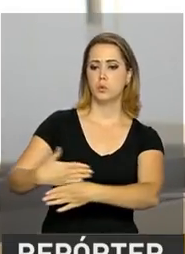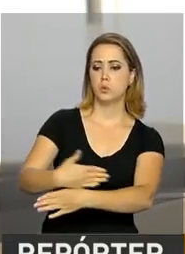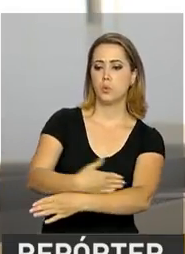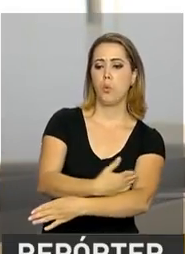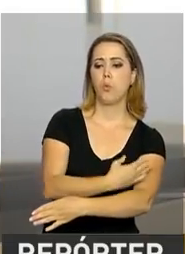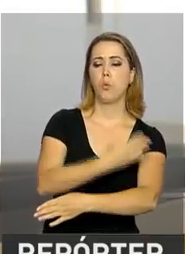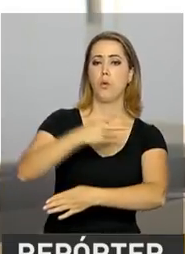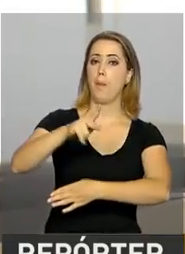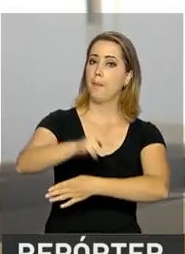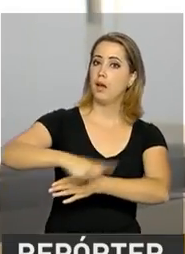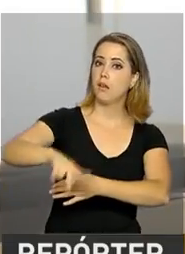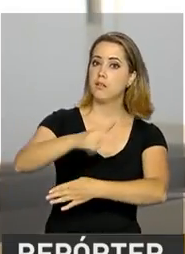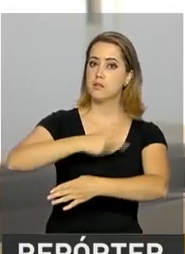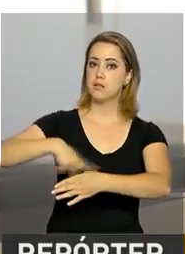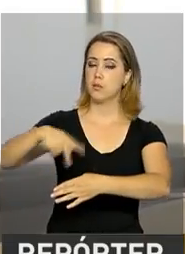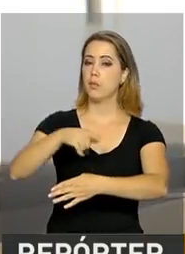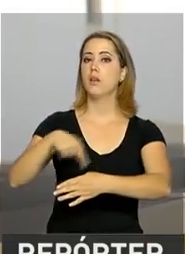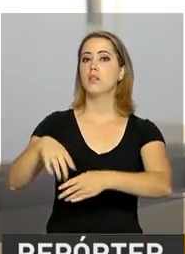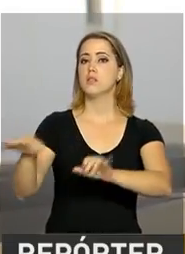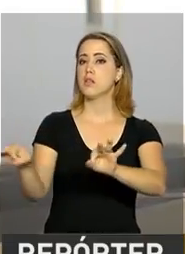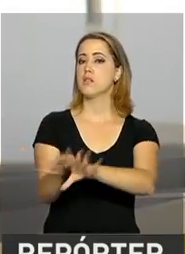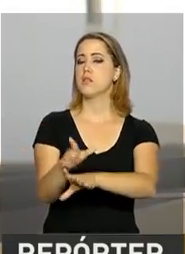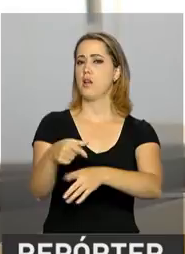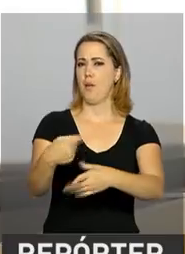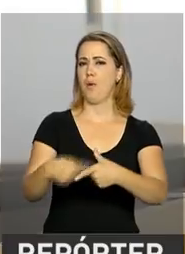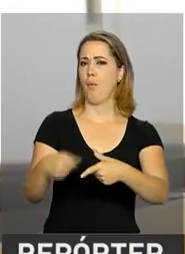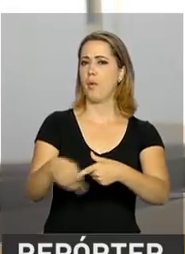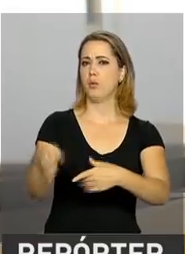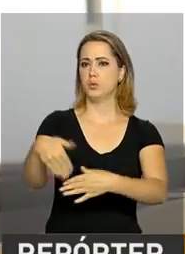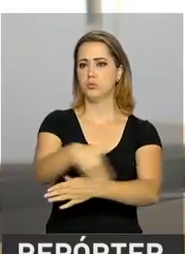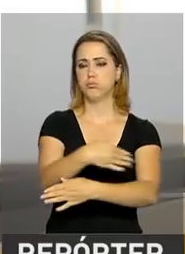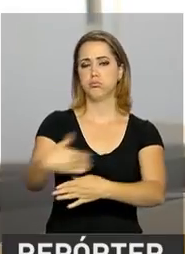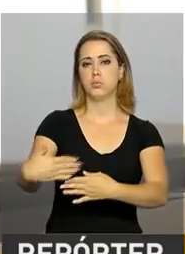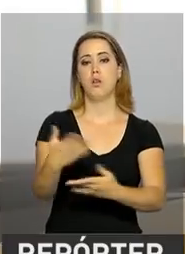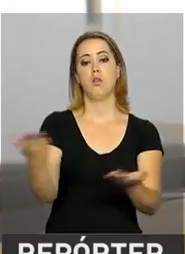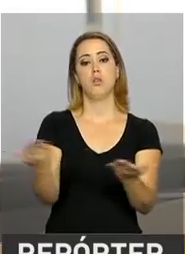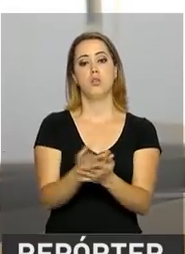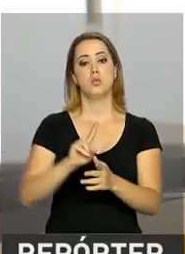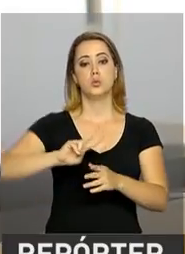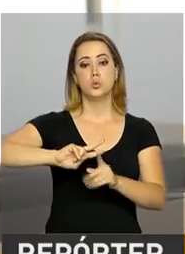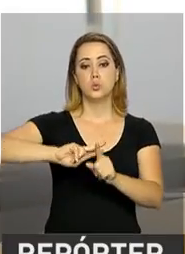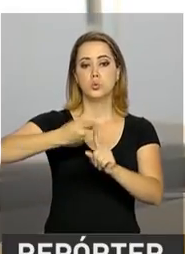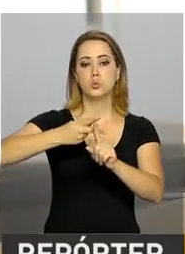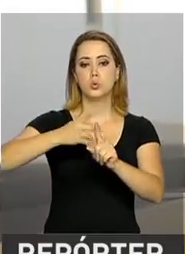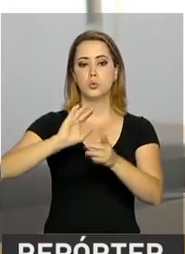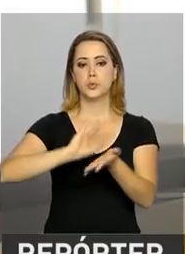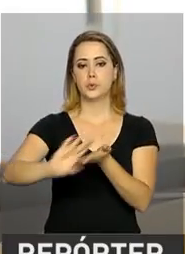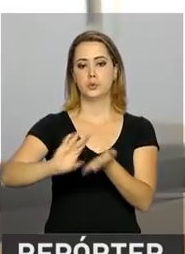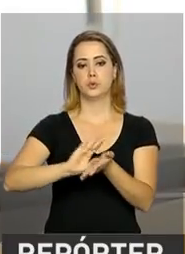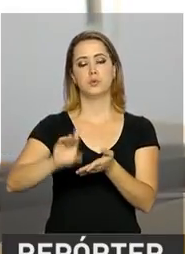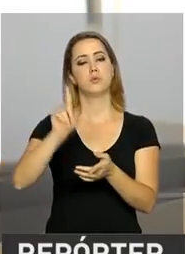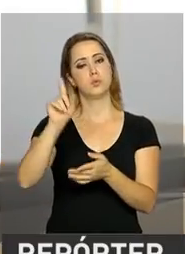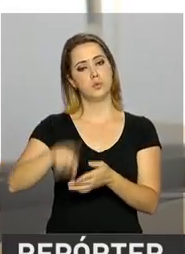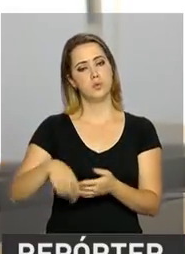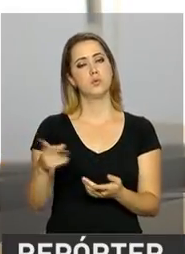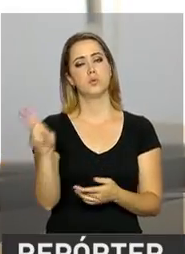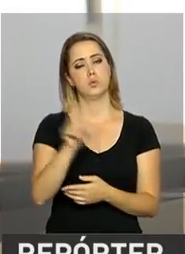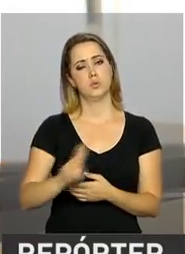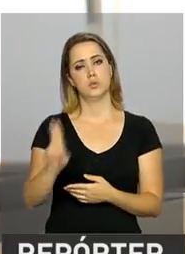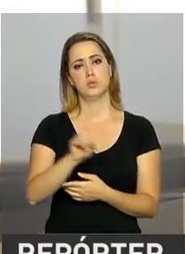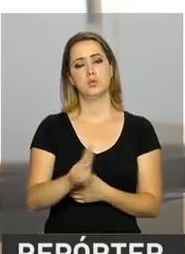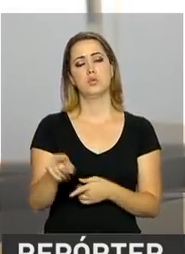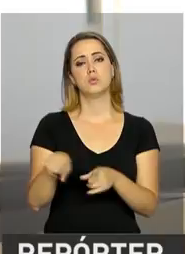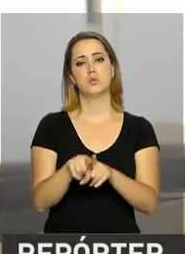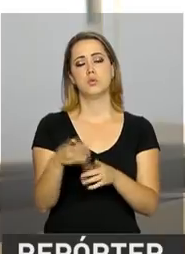investimento previsto é de R 450 milhões deais Neste ano o dobro do ano passado esses recursos vão ser